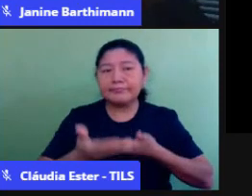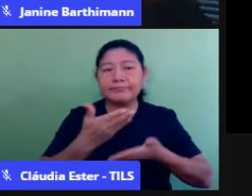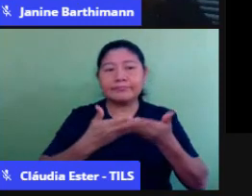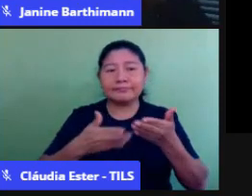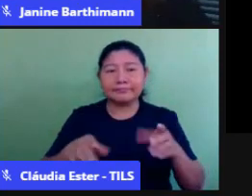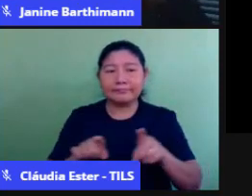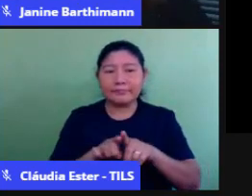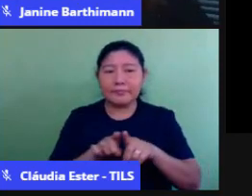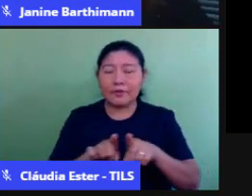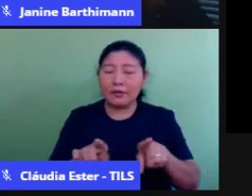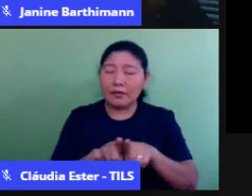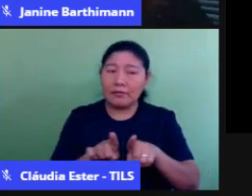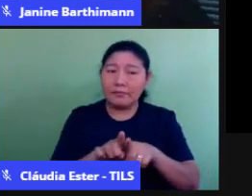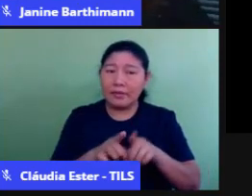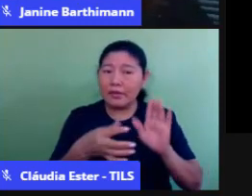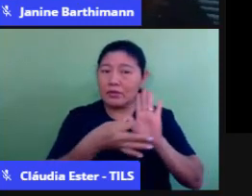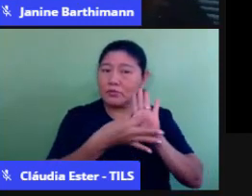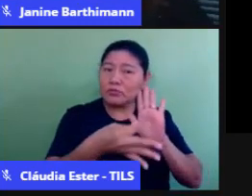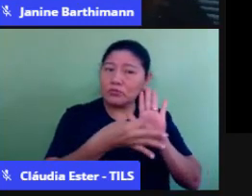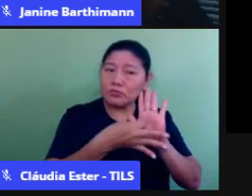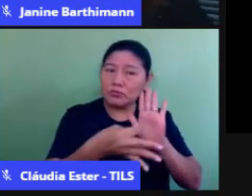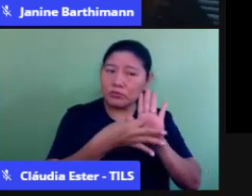senso crítico,